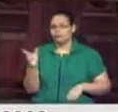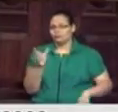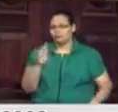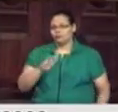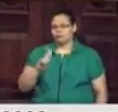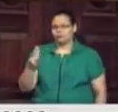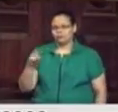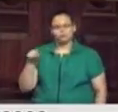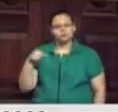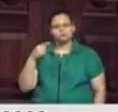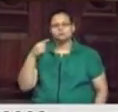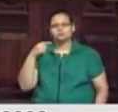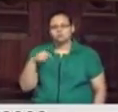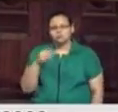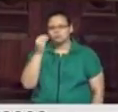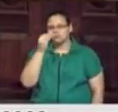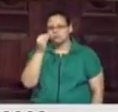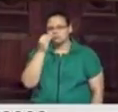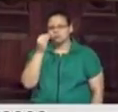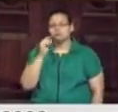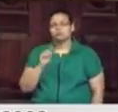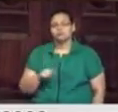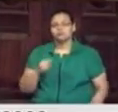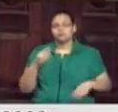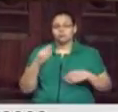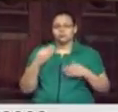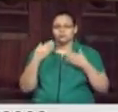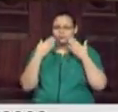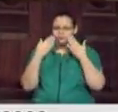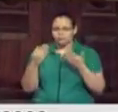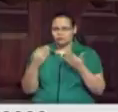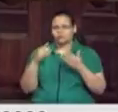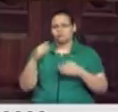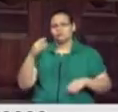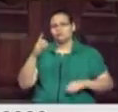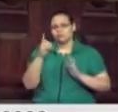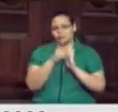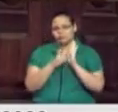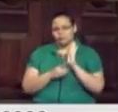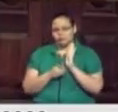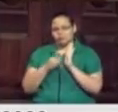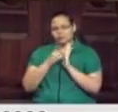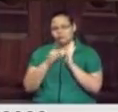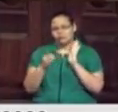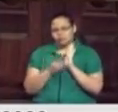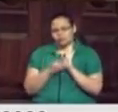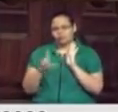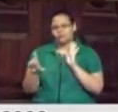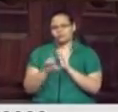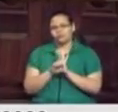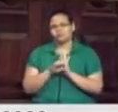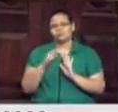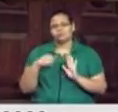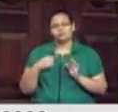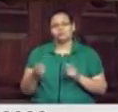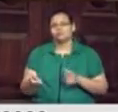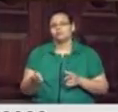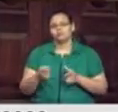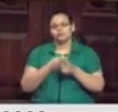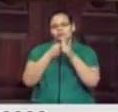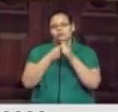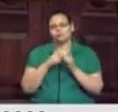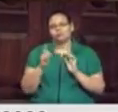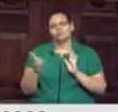nós apontamos isso com clareza, inclusive apresentamos um decreto legislativo para que sustasse os efeitos desse decreto